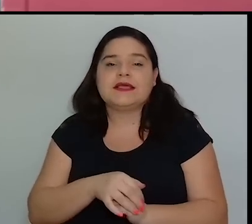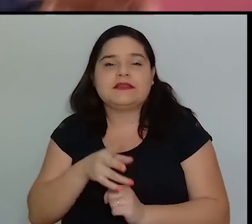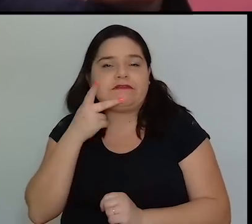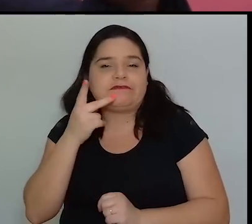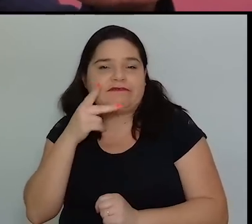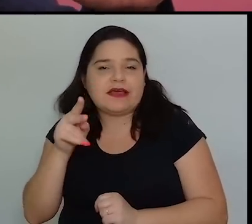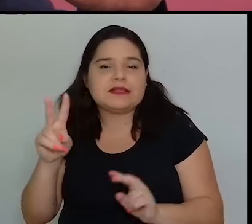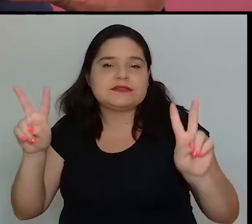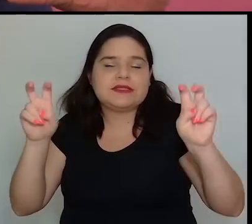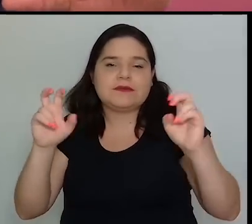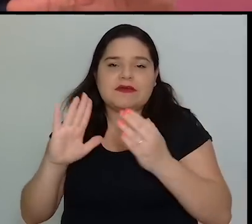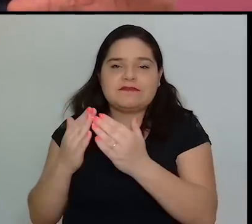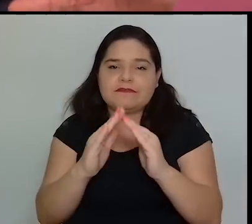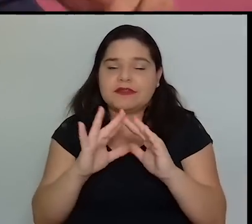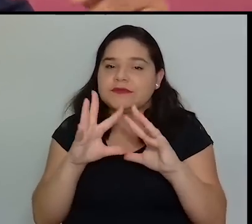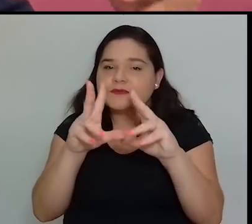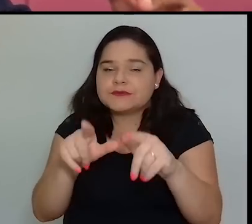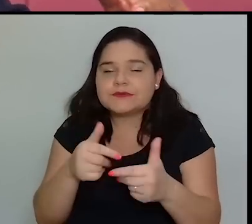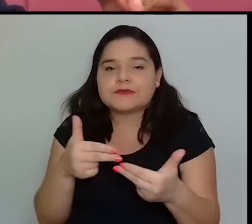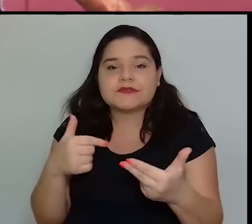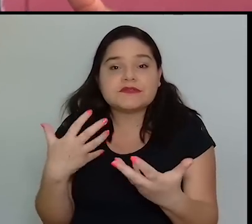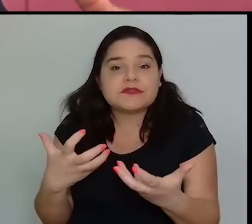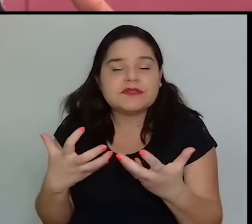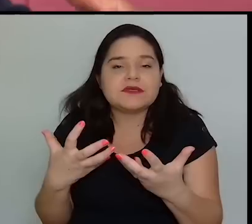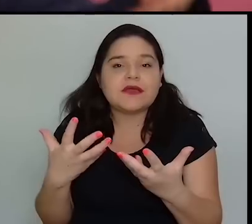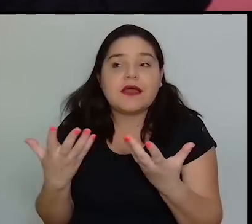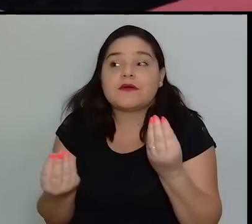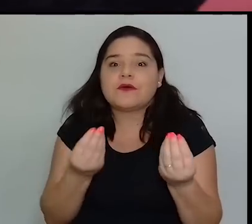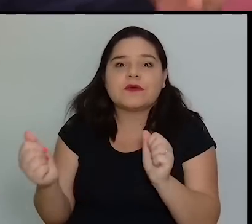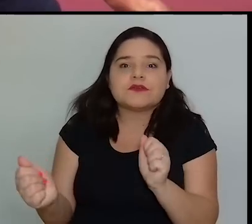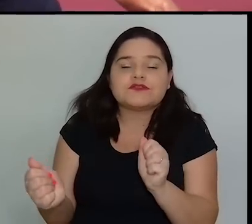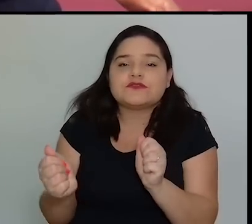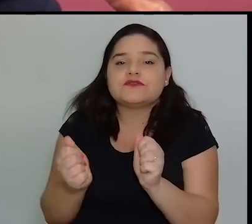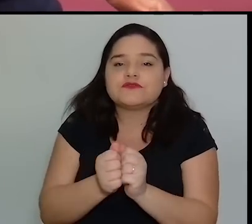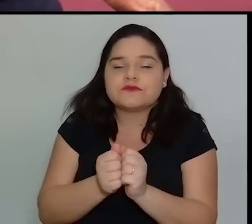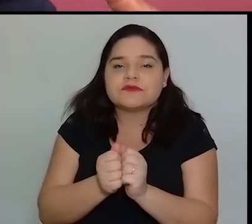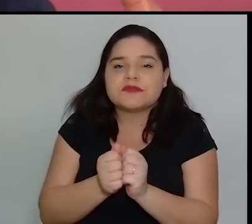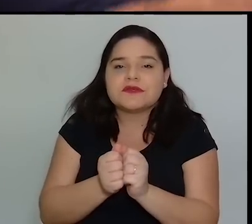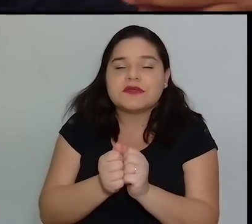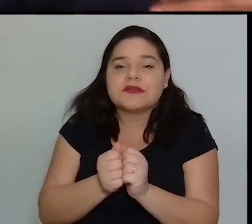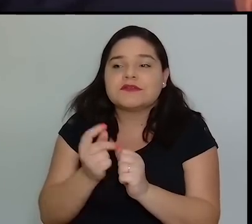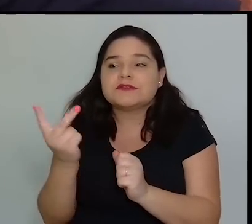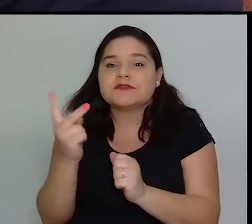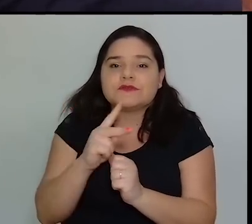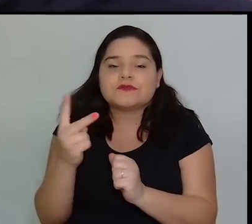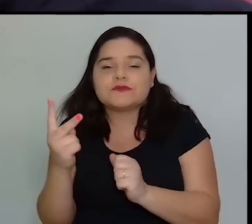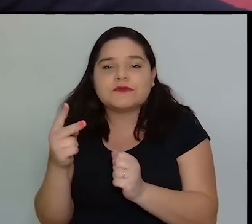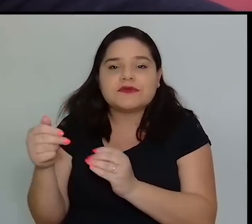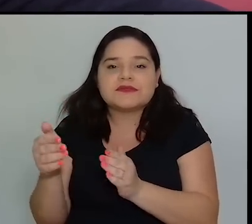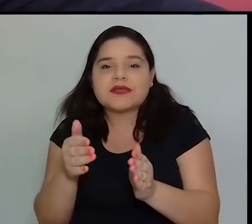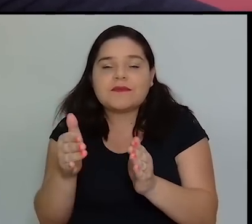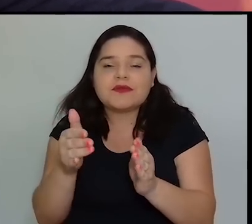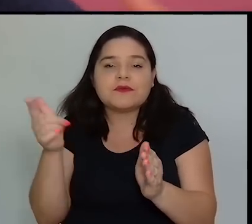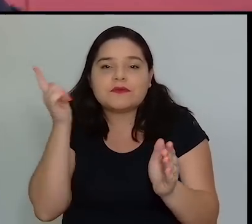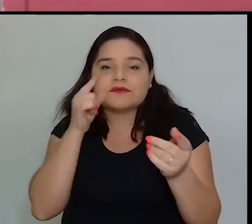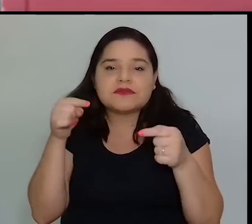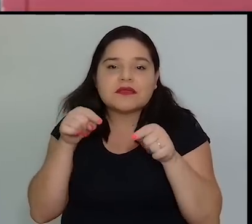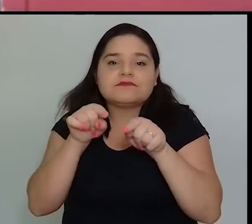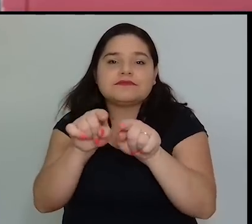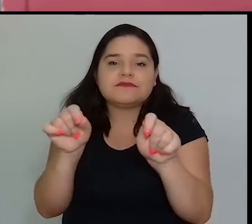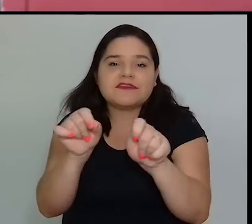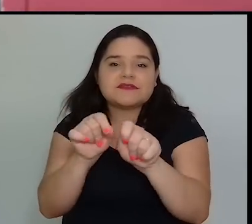é tudo que a gente queria como é que a gente junta aqui esses dois universos como é que a gente potencializa essas pessoas aqui